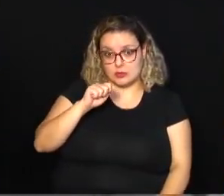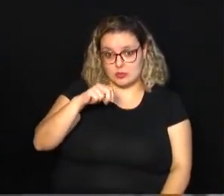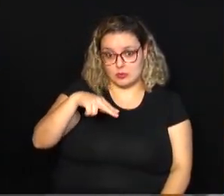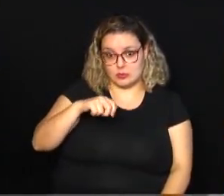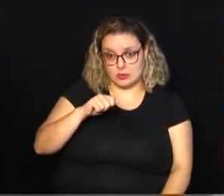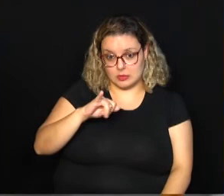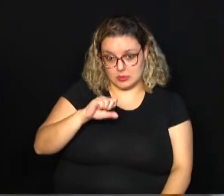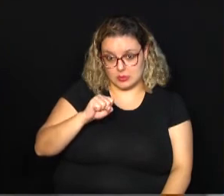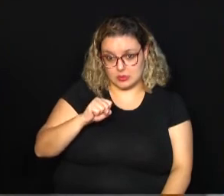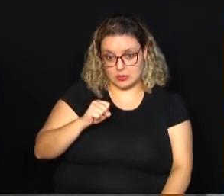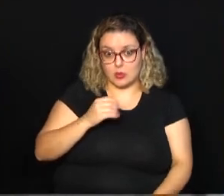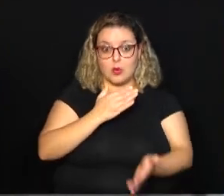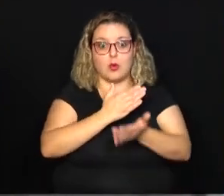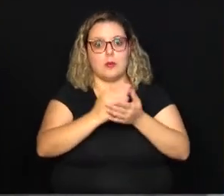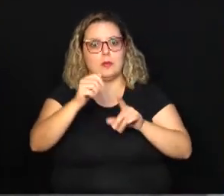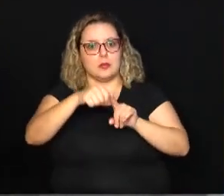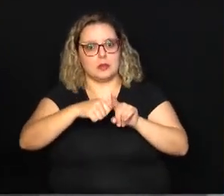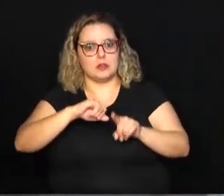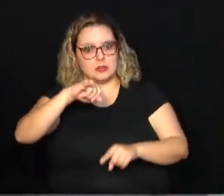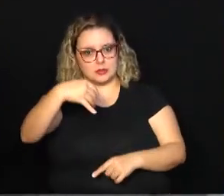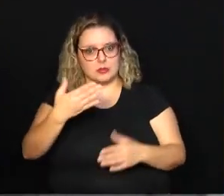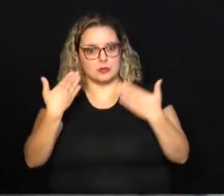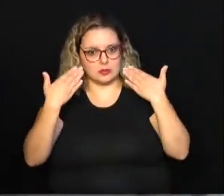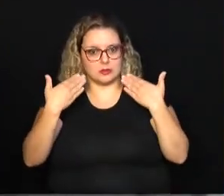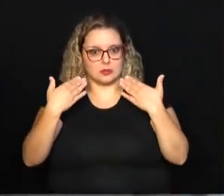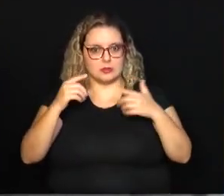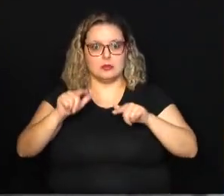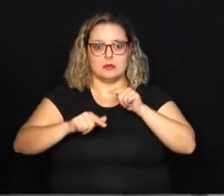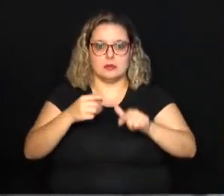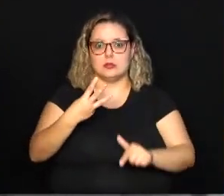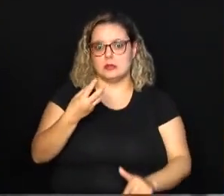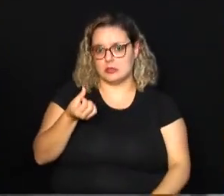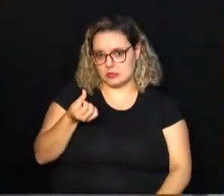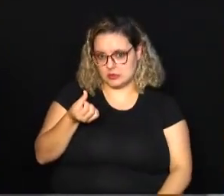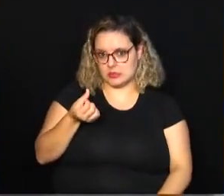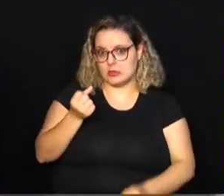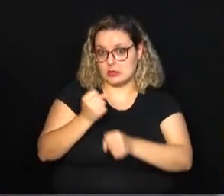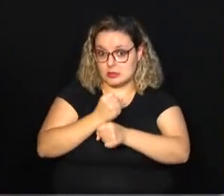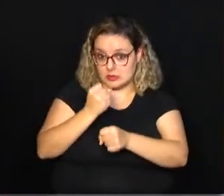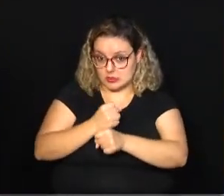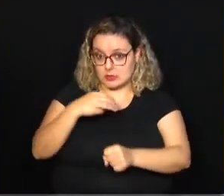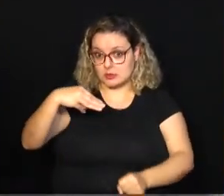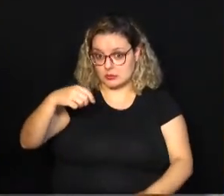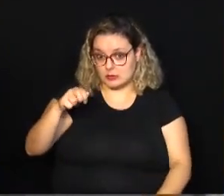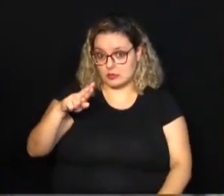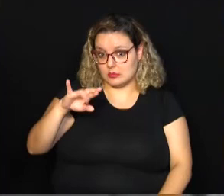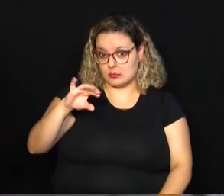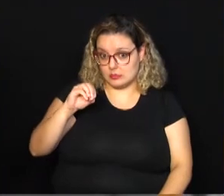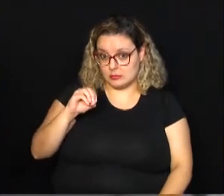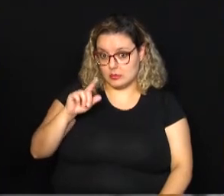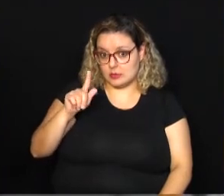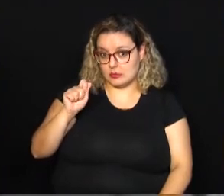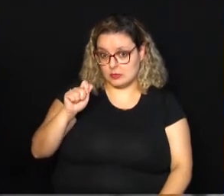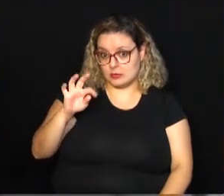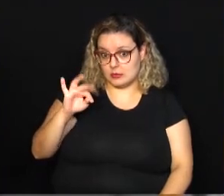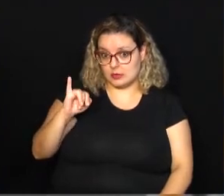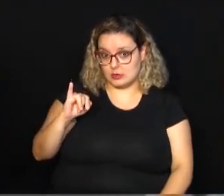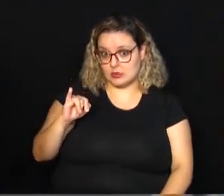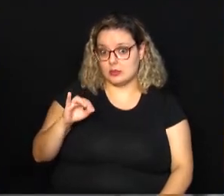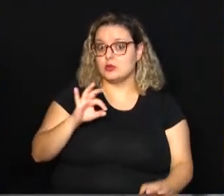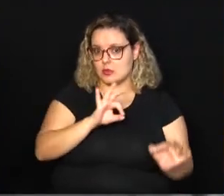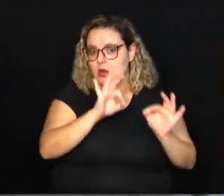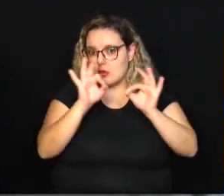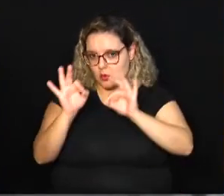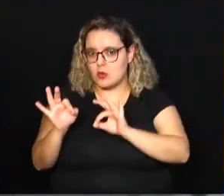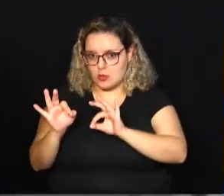janeiro, mas comparando, eu trabalhei 36 anos no Mário Gatti. Eu lembro a história, eu meio que acompanho a história do Mário Gatti, eu sei o